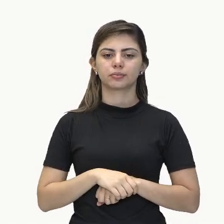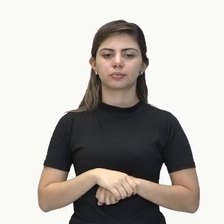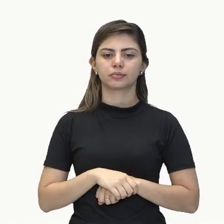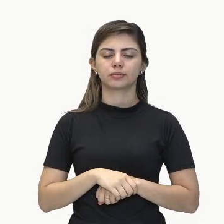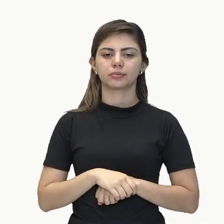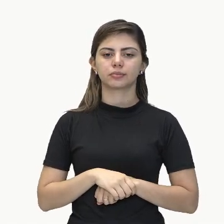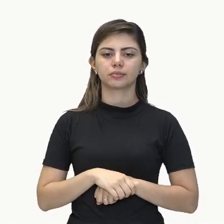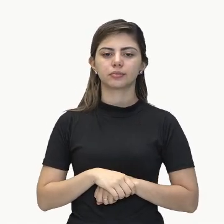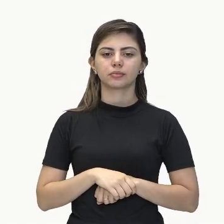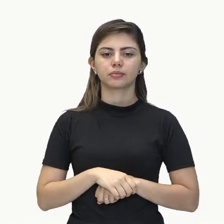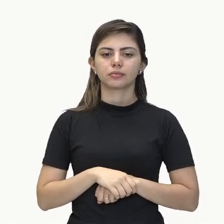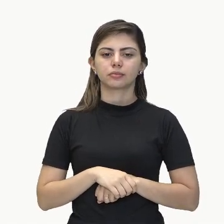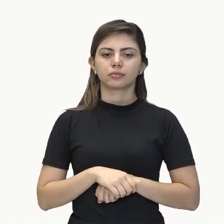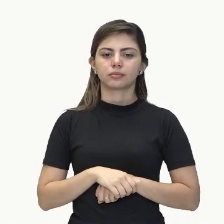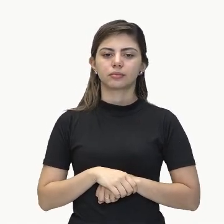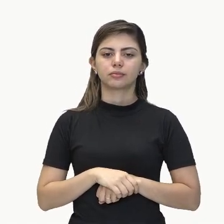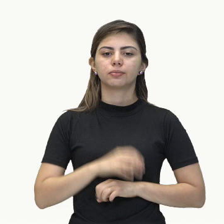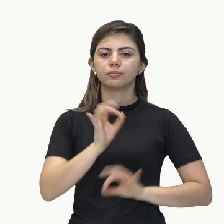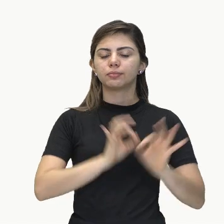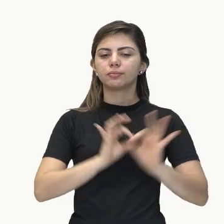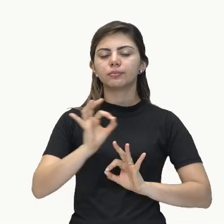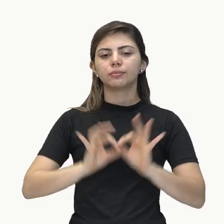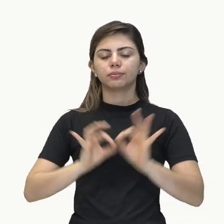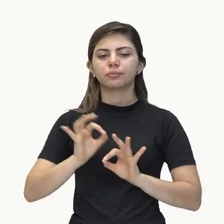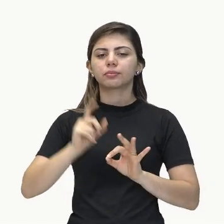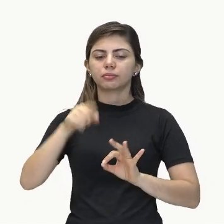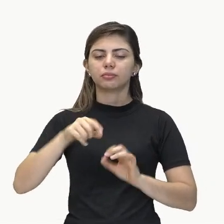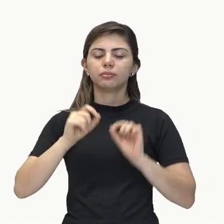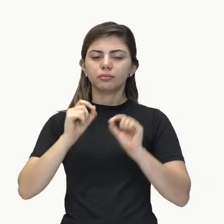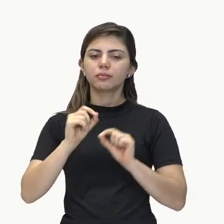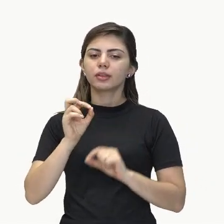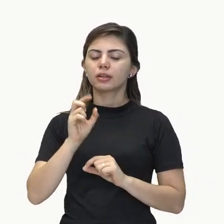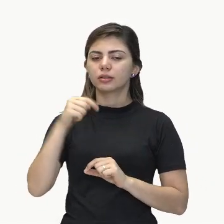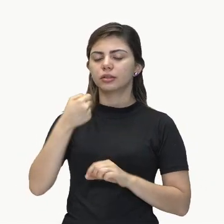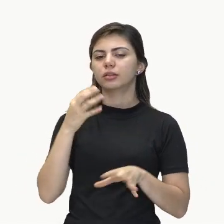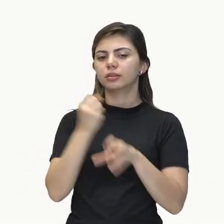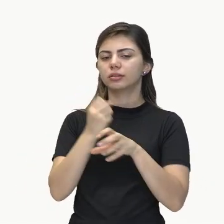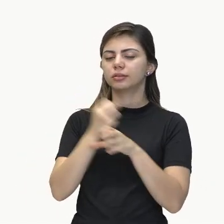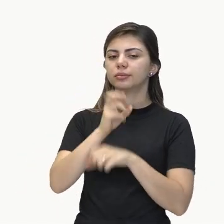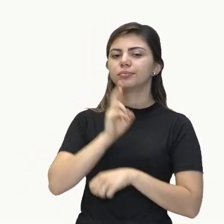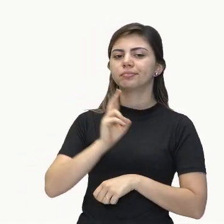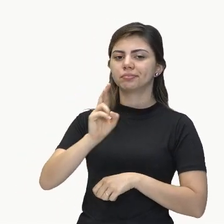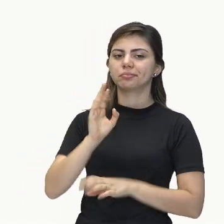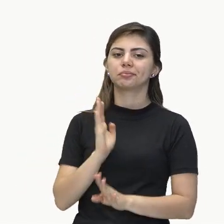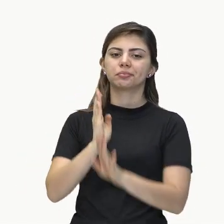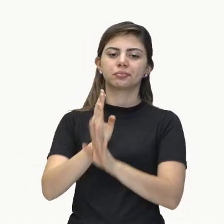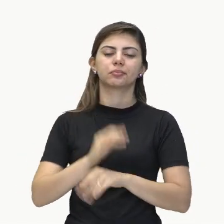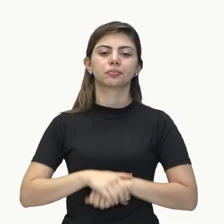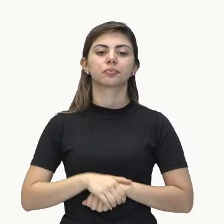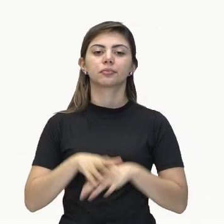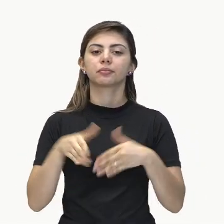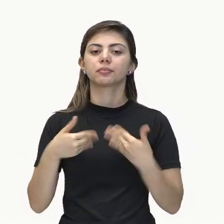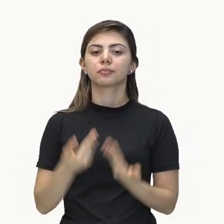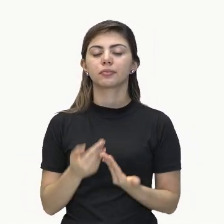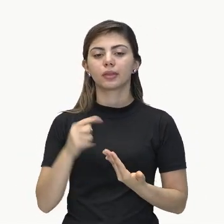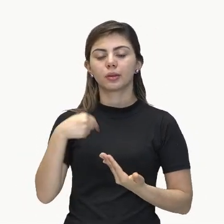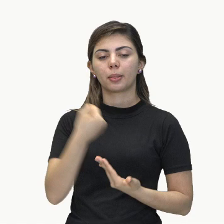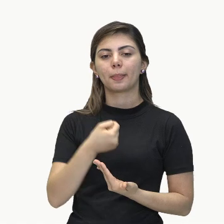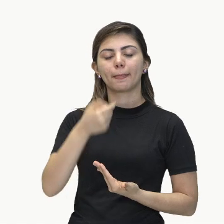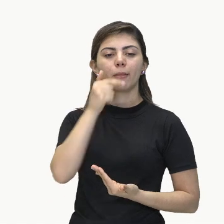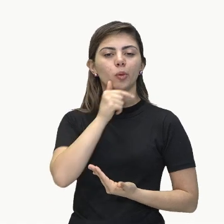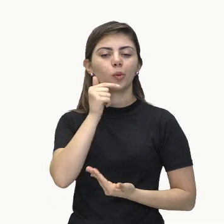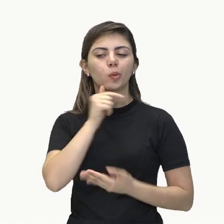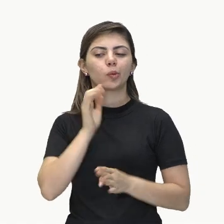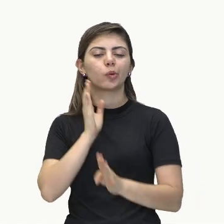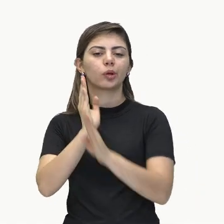a resposta do nosso sistema. E, obrigatoriamente, no nosso conjunto solução,